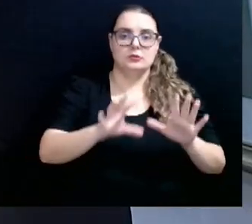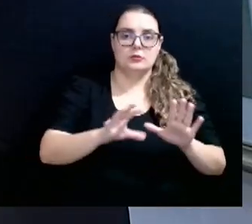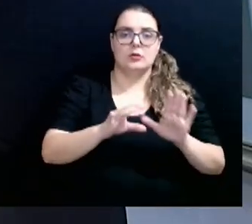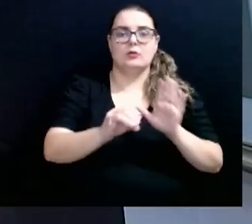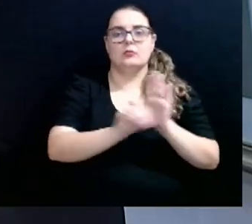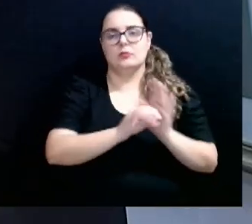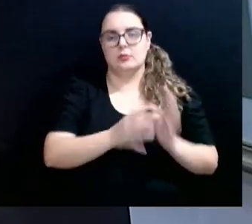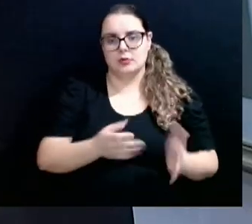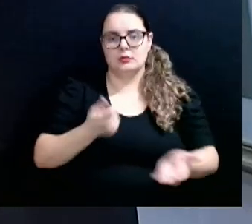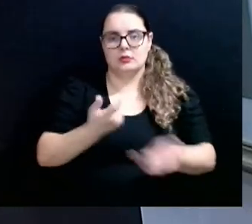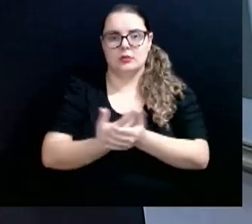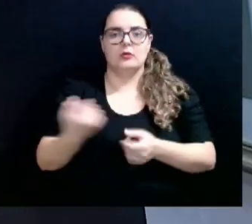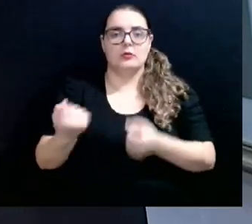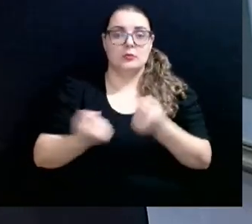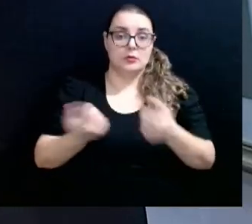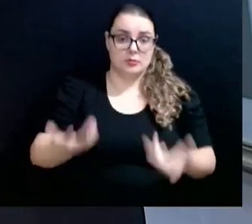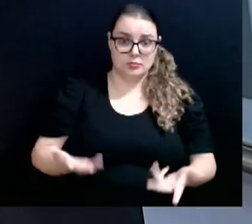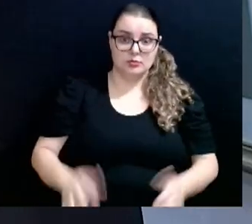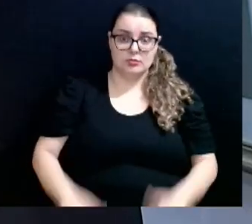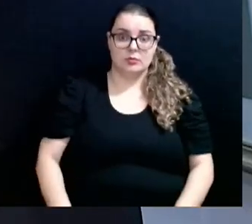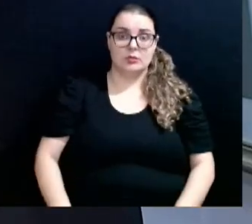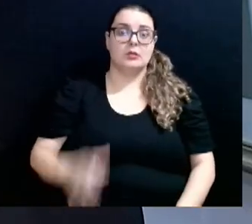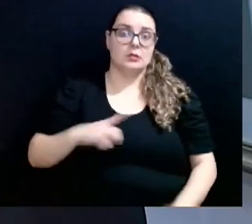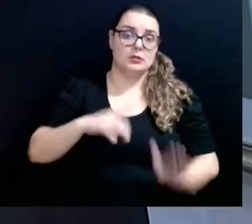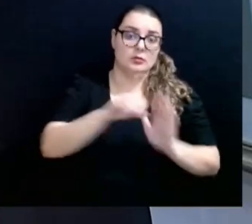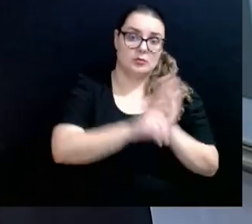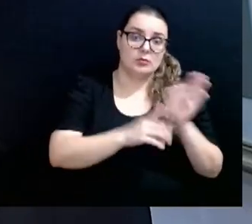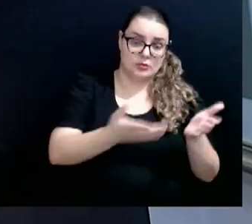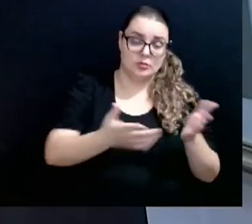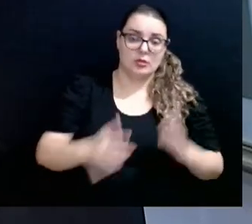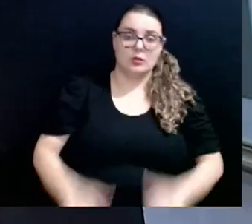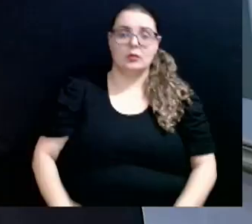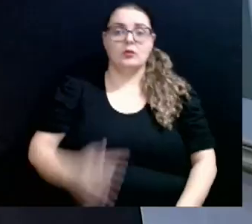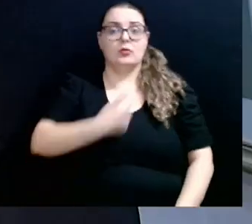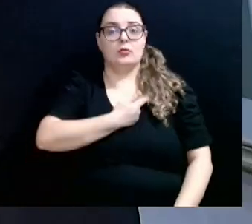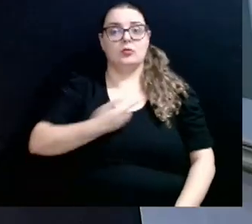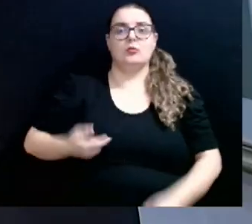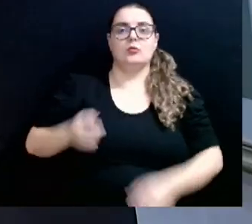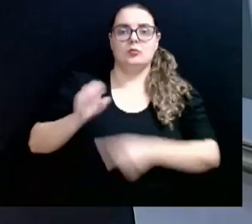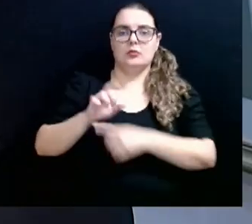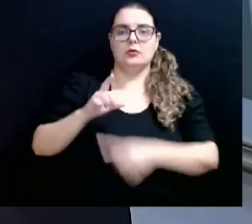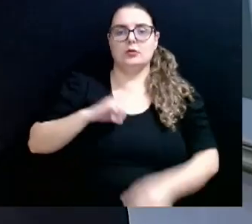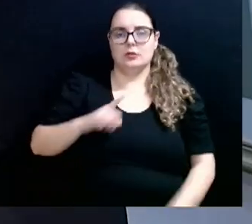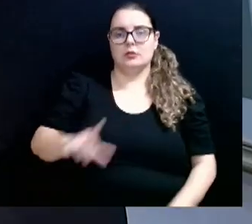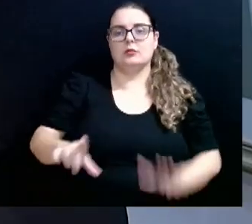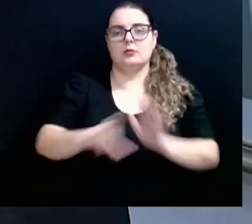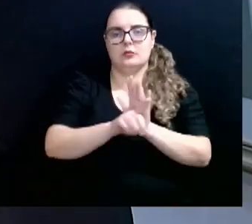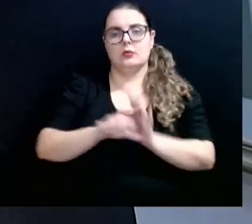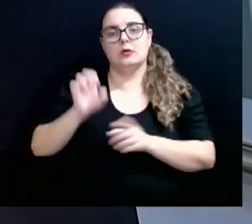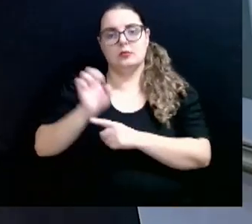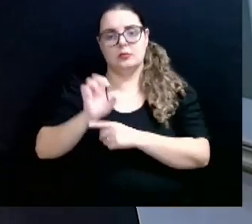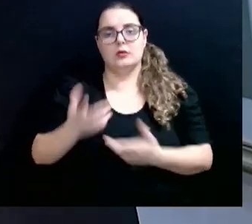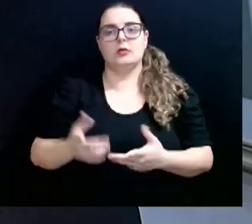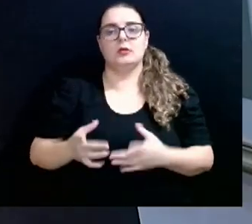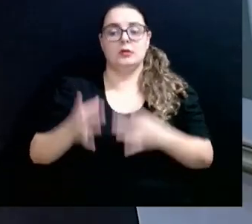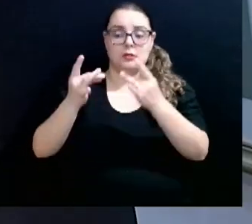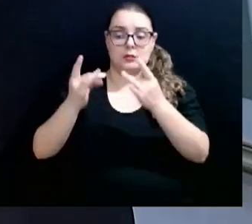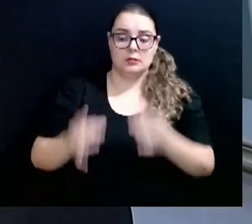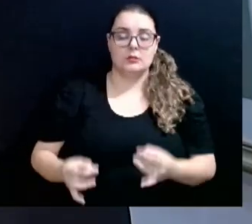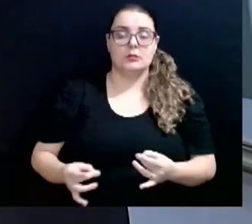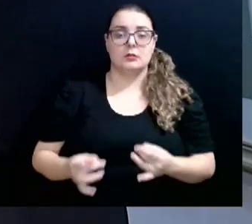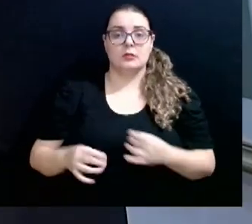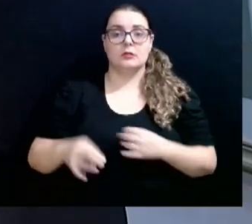veículo. Bom, o governo do estado tem uma lei já estadual que disciplina a questão do imposto,